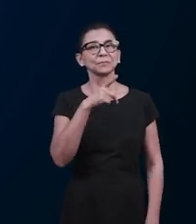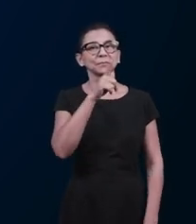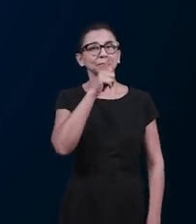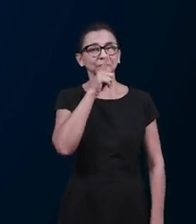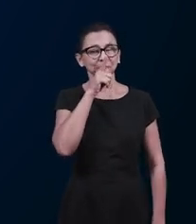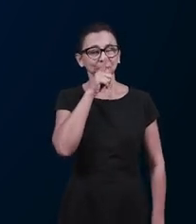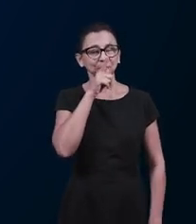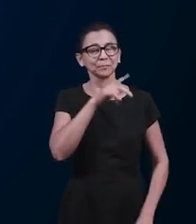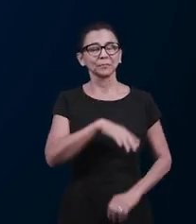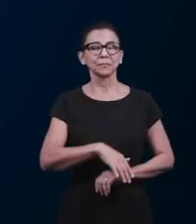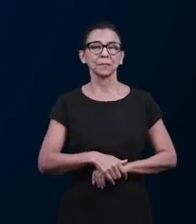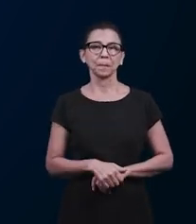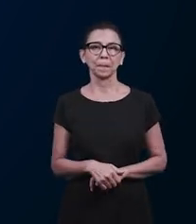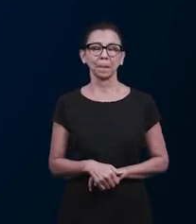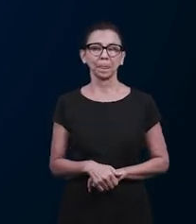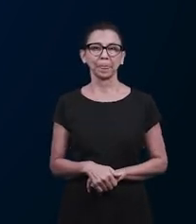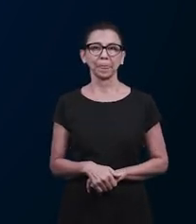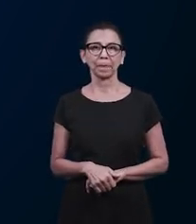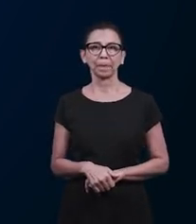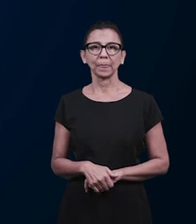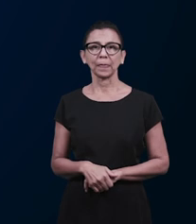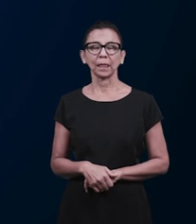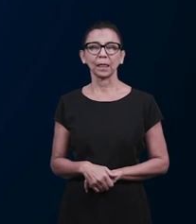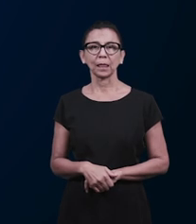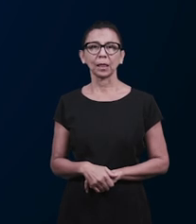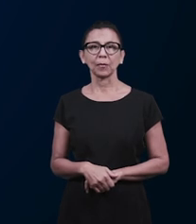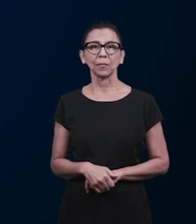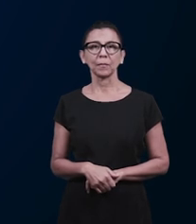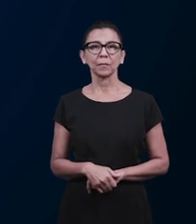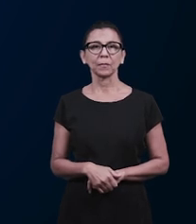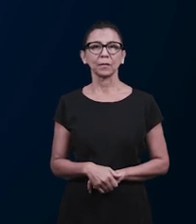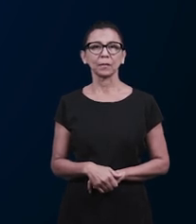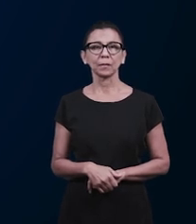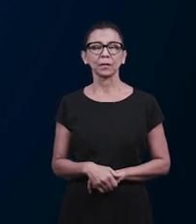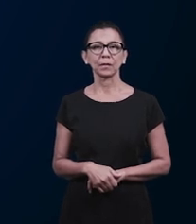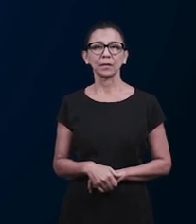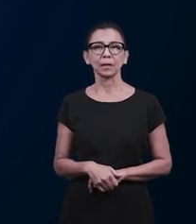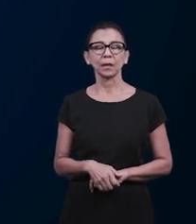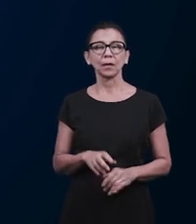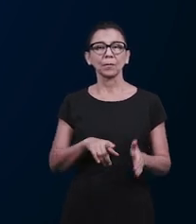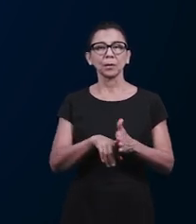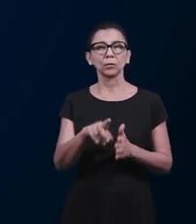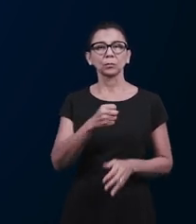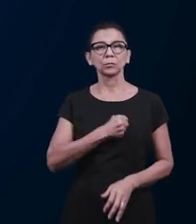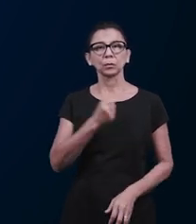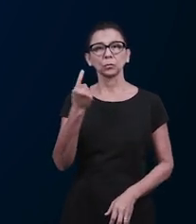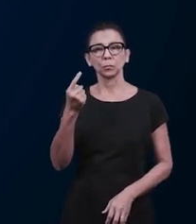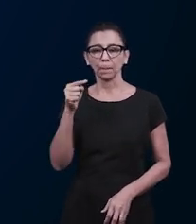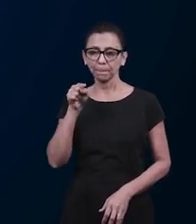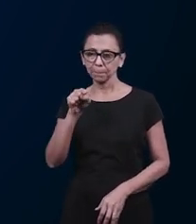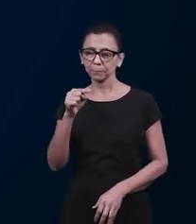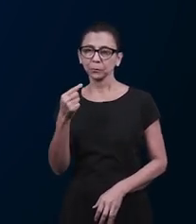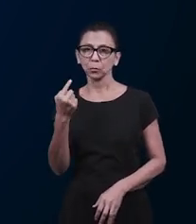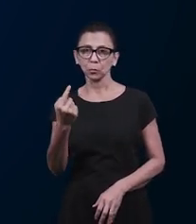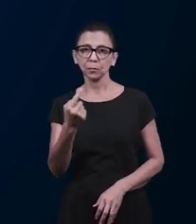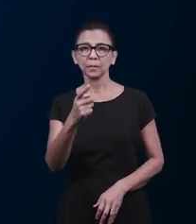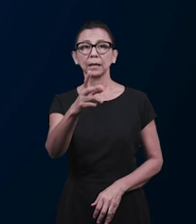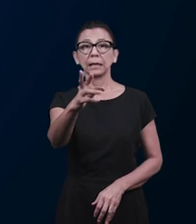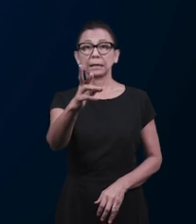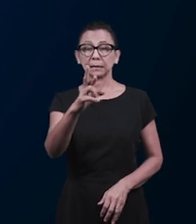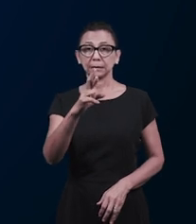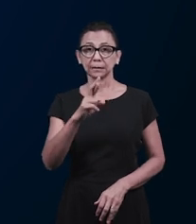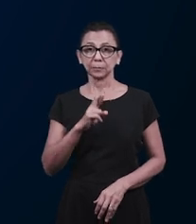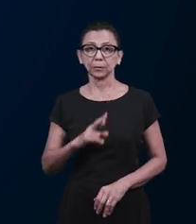Gilson. Em resposta à pergunta número 1.1, podemos dizer